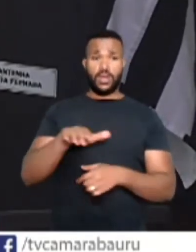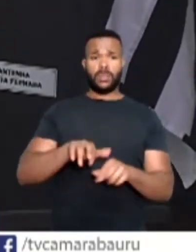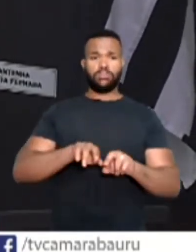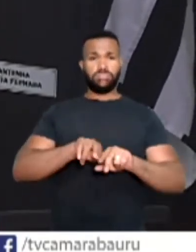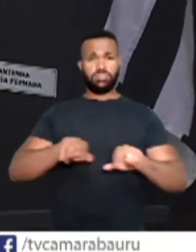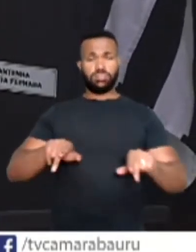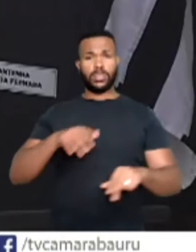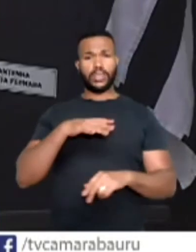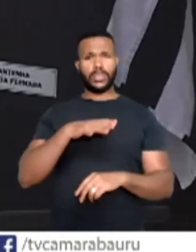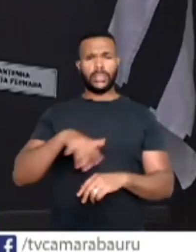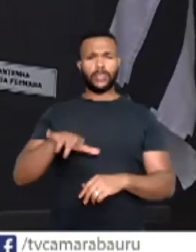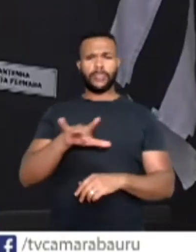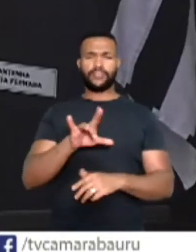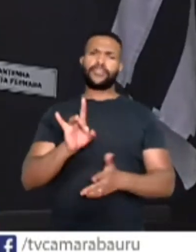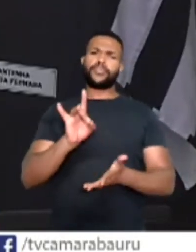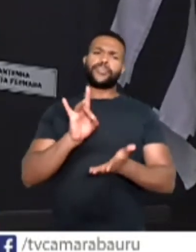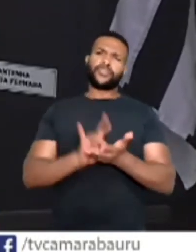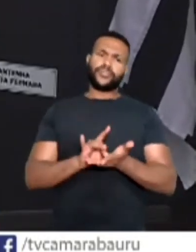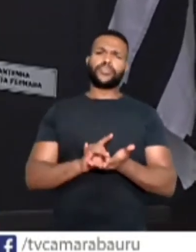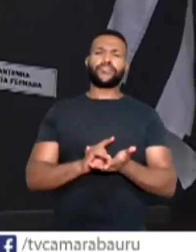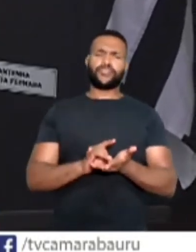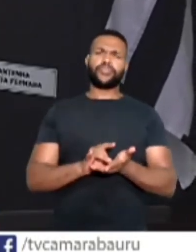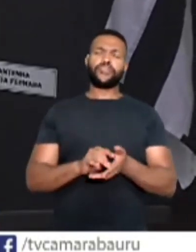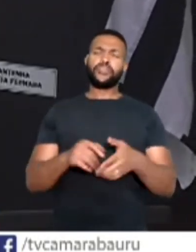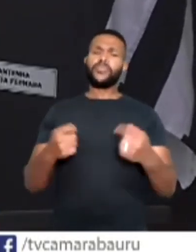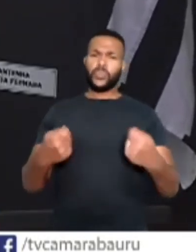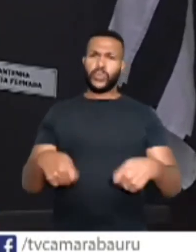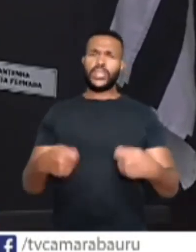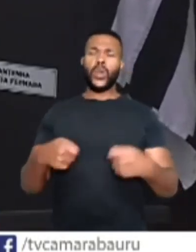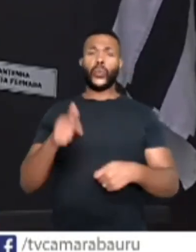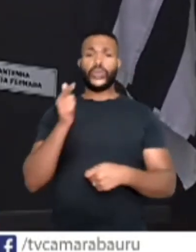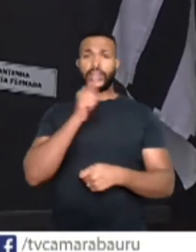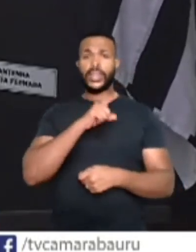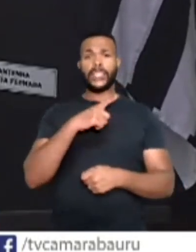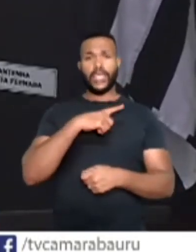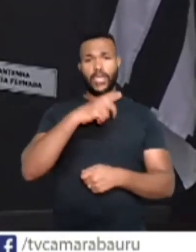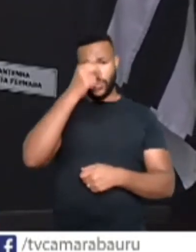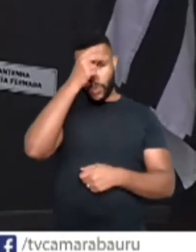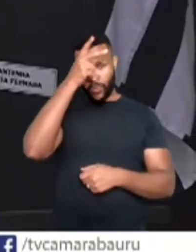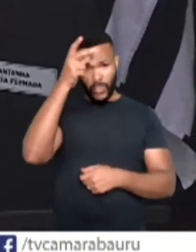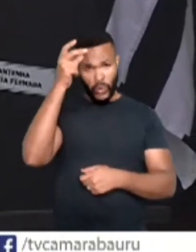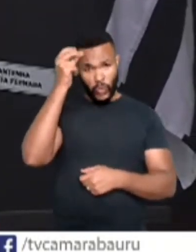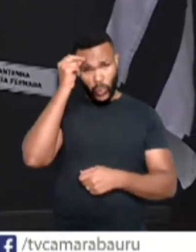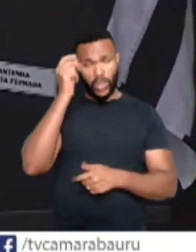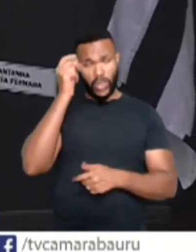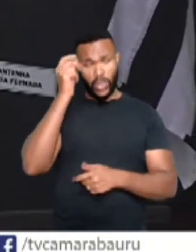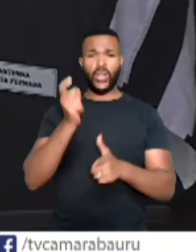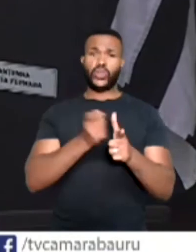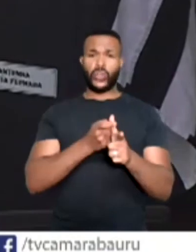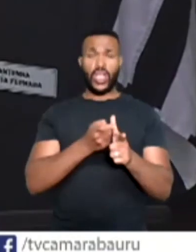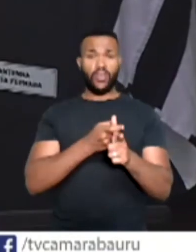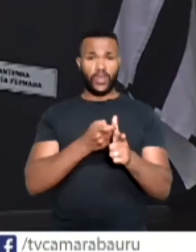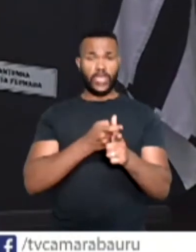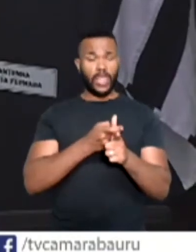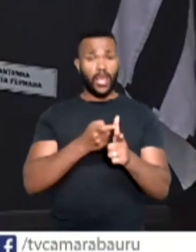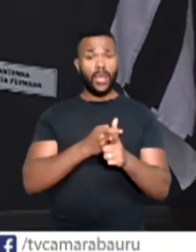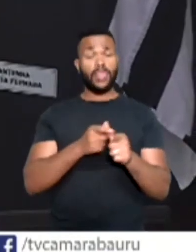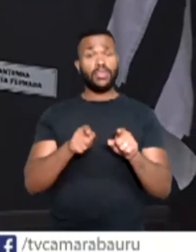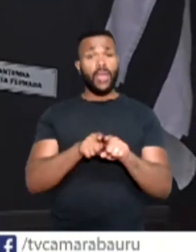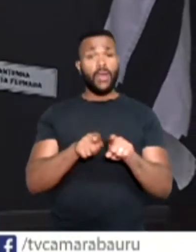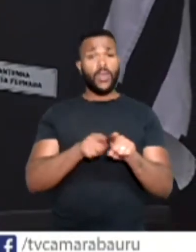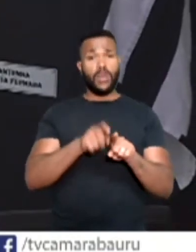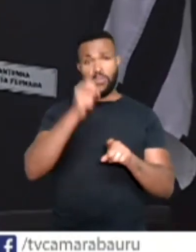está aquém ainda de conseguir. Nós temos uma prefeitura praticamente endividada. Uma prefeitura que não tem recursos